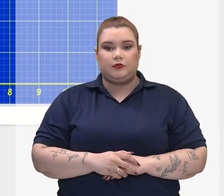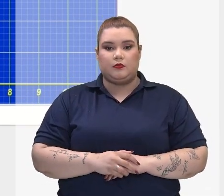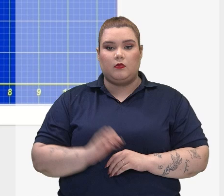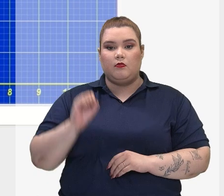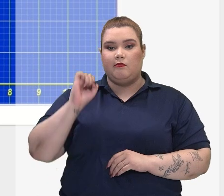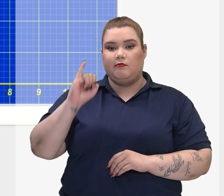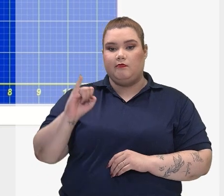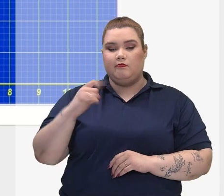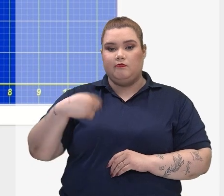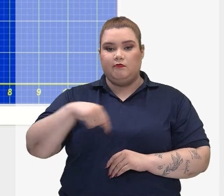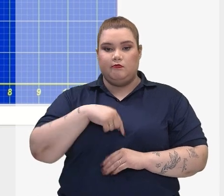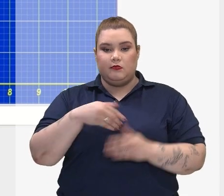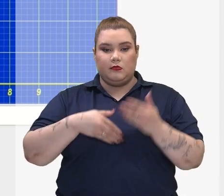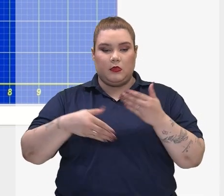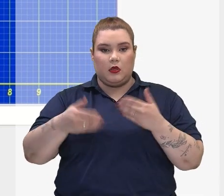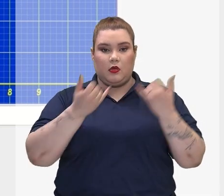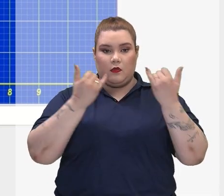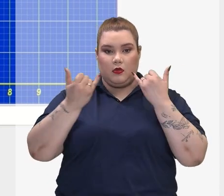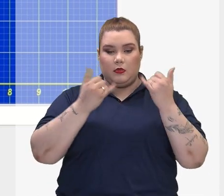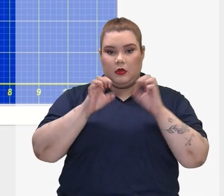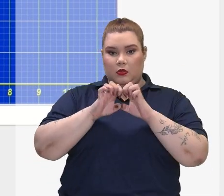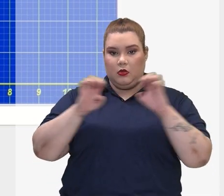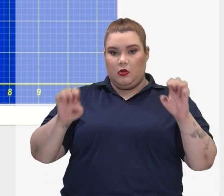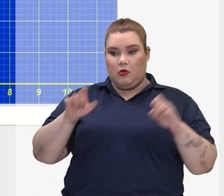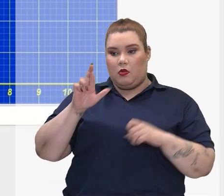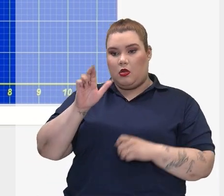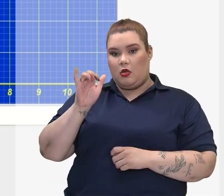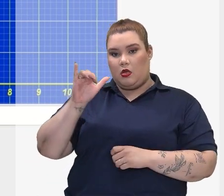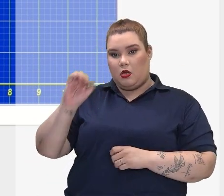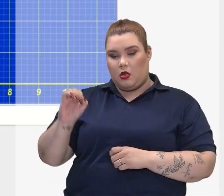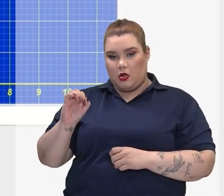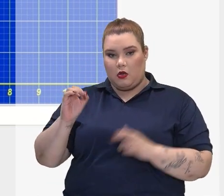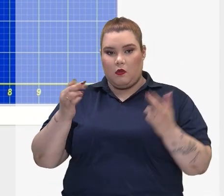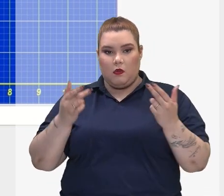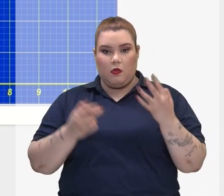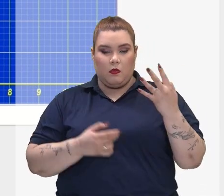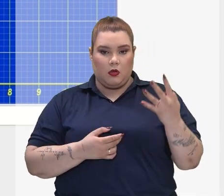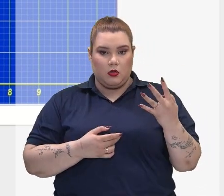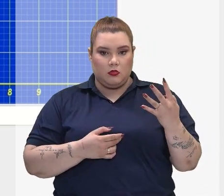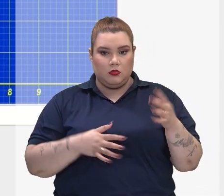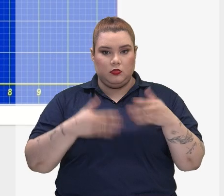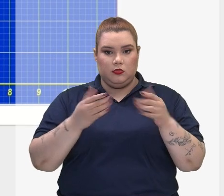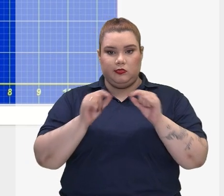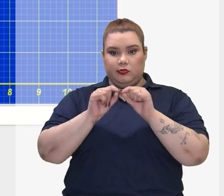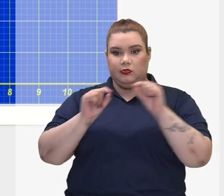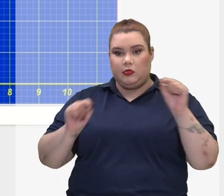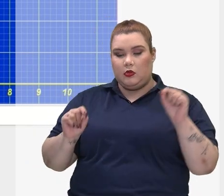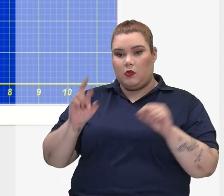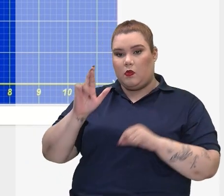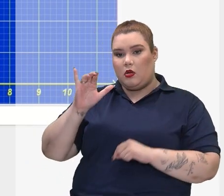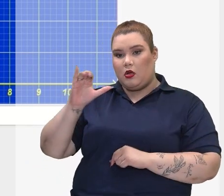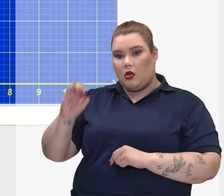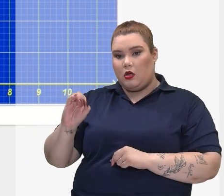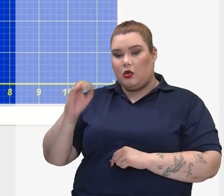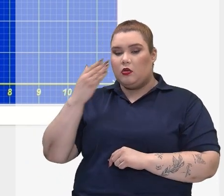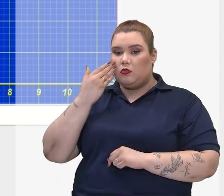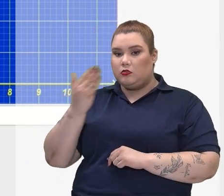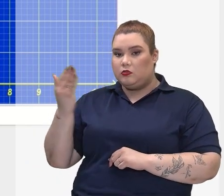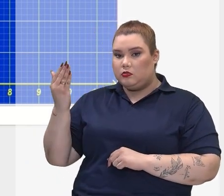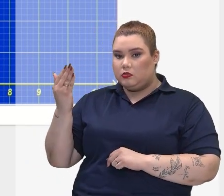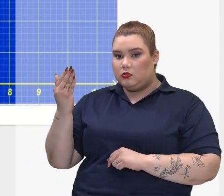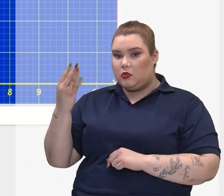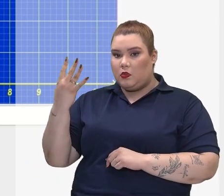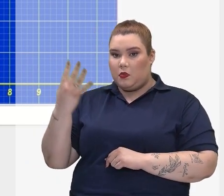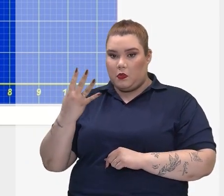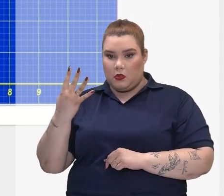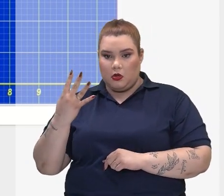nós continuarmos com os dados do problema, o raio dessa nossa circunferência é igual a 4. Então, traçamos aqui um raio, né, de 4